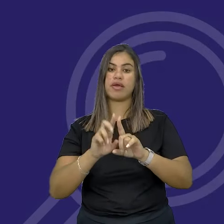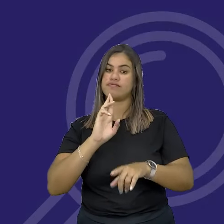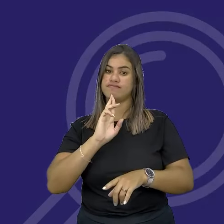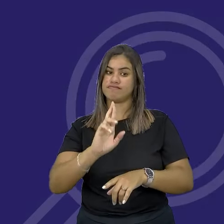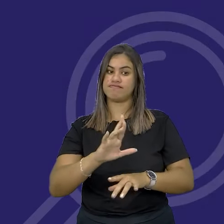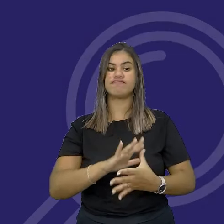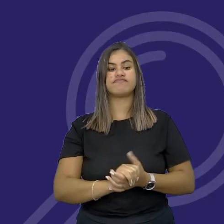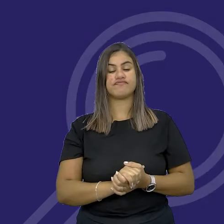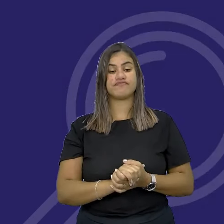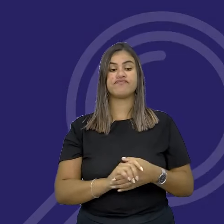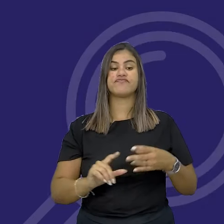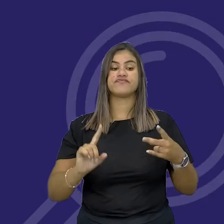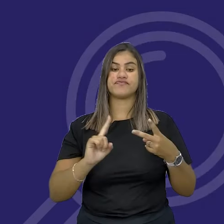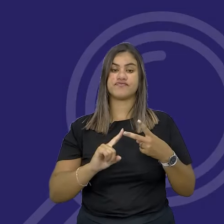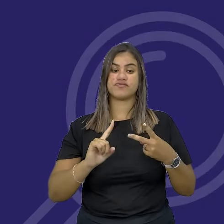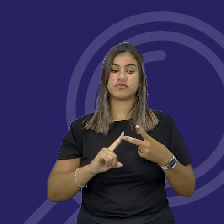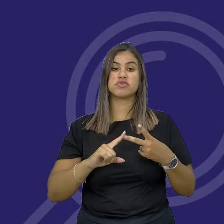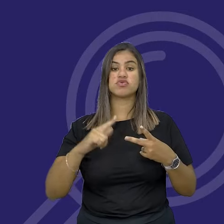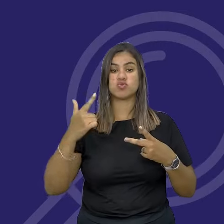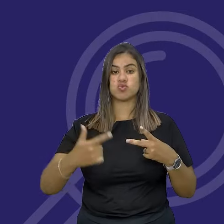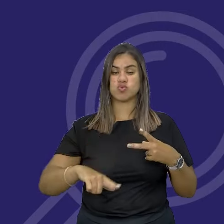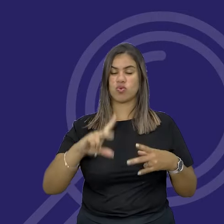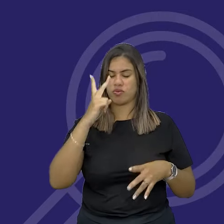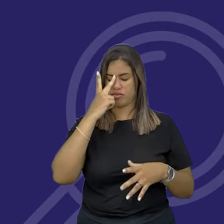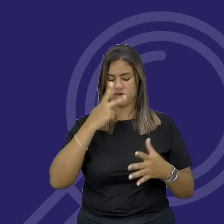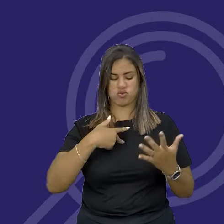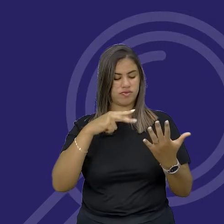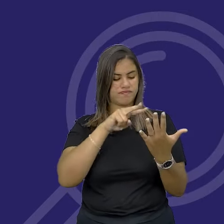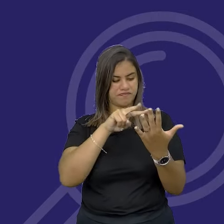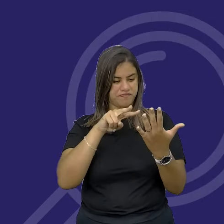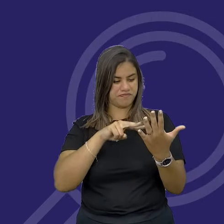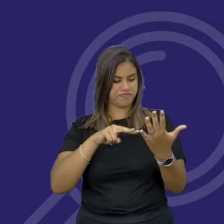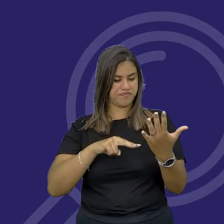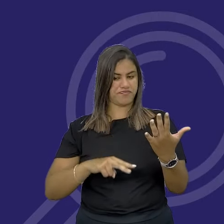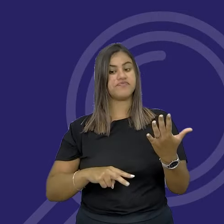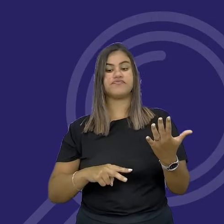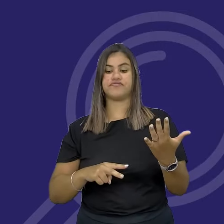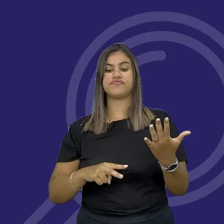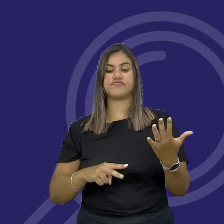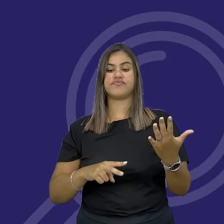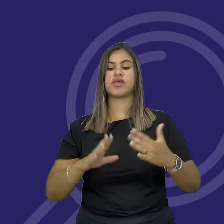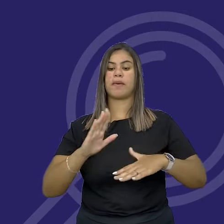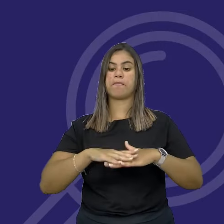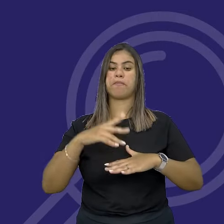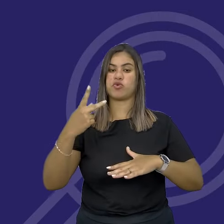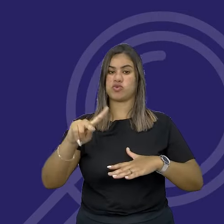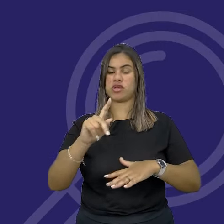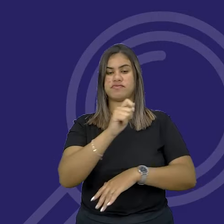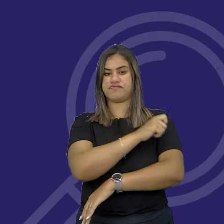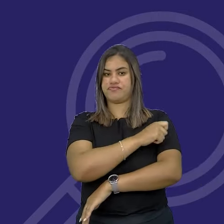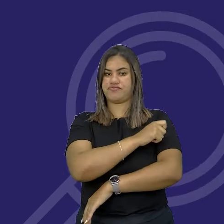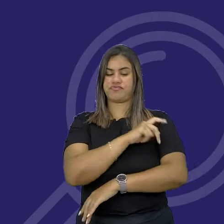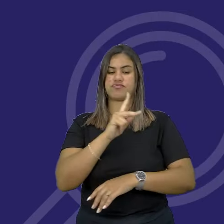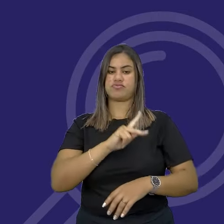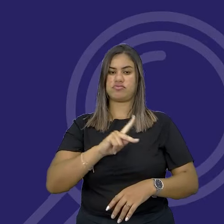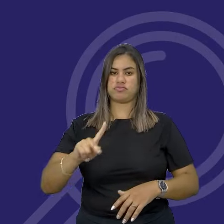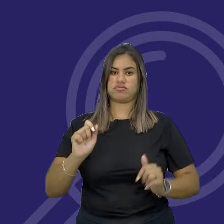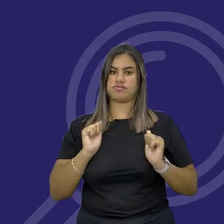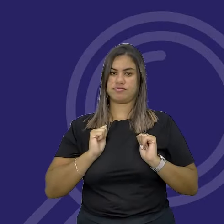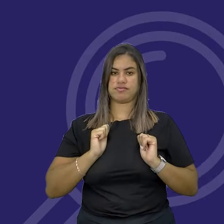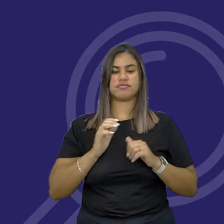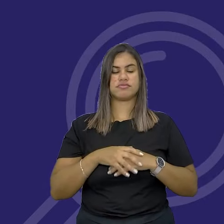Segundo, é a leitura individual. Então, papel do aluno. O professor pode dizer qual